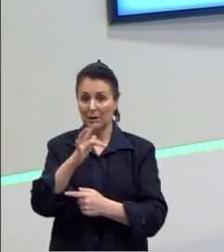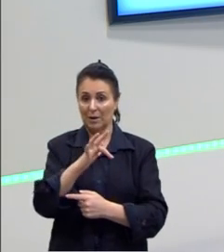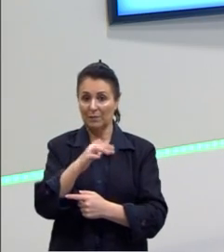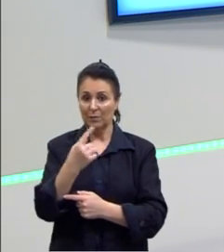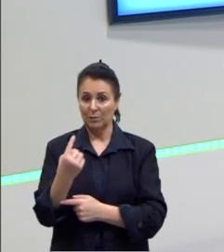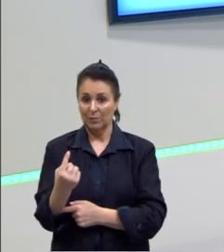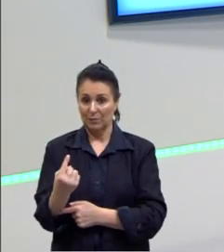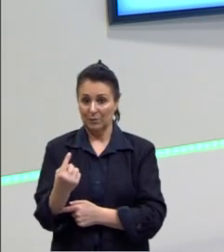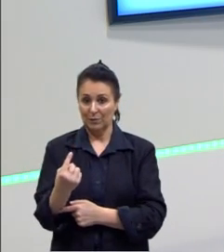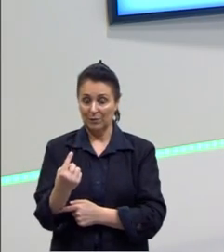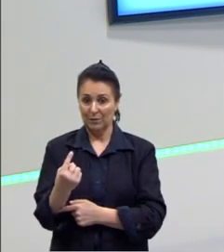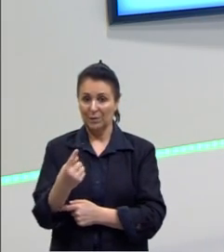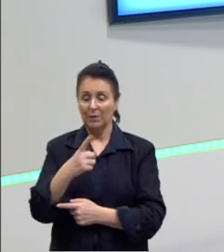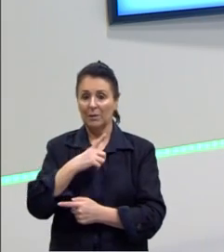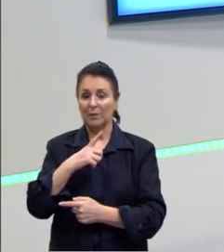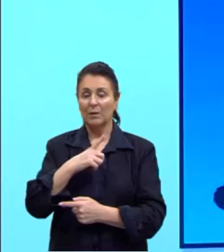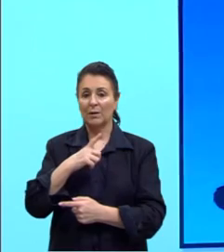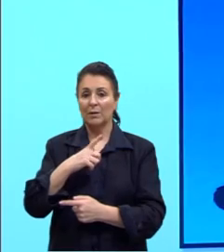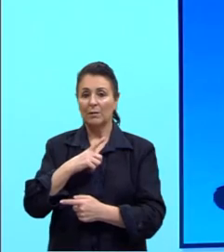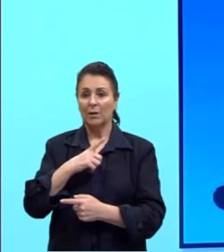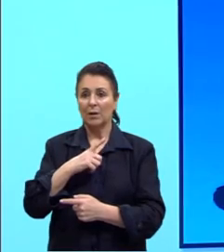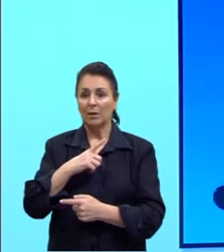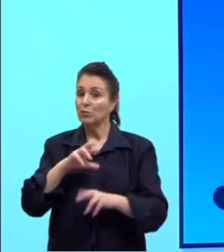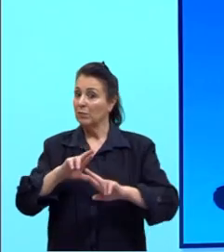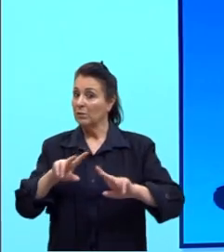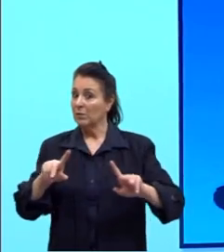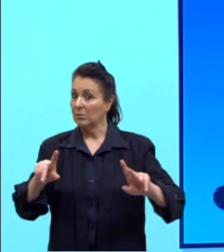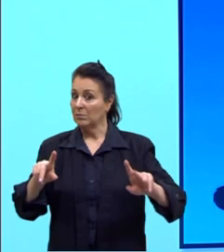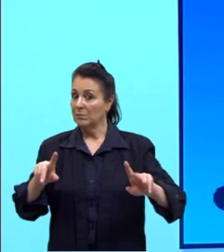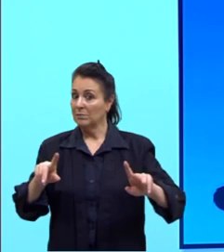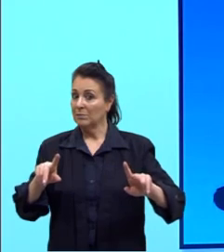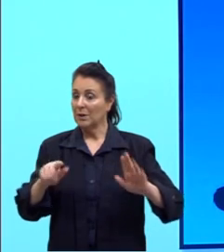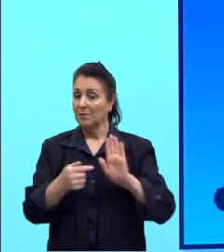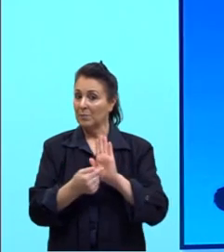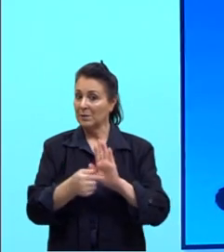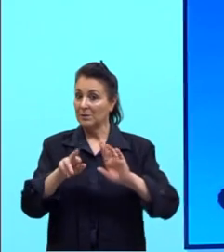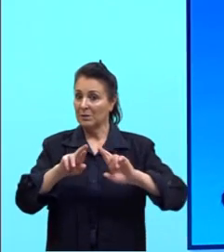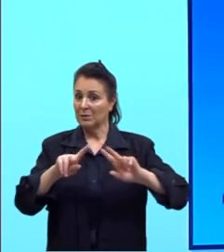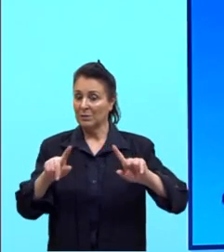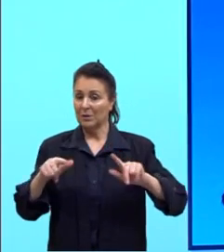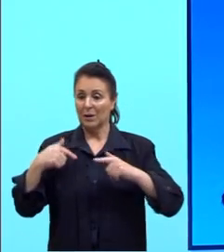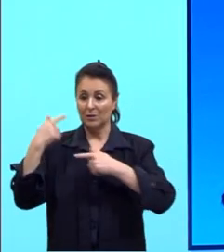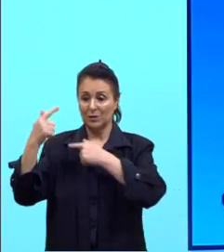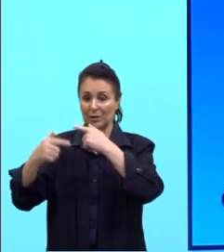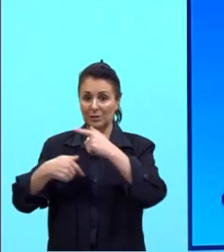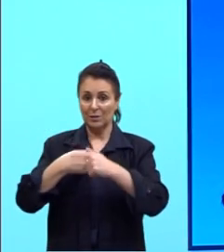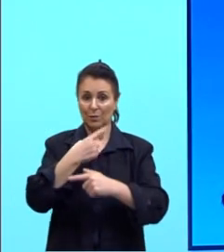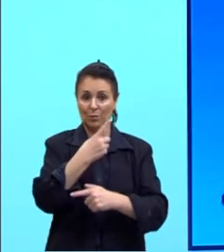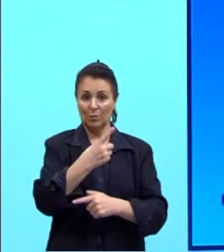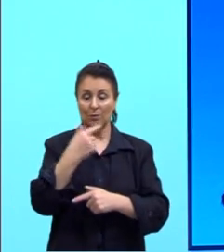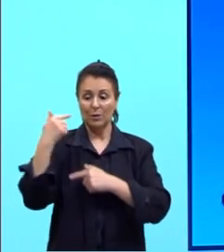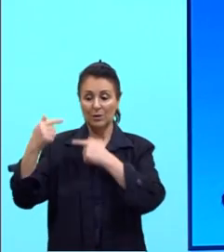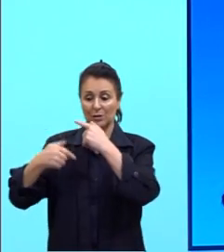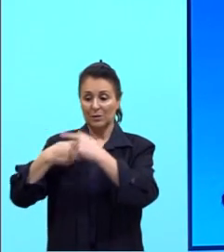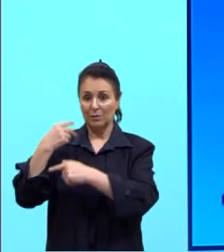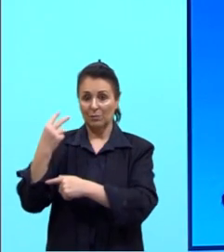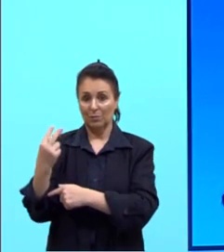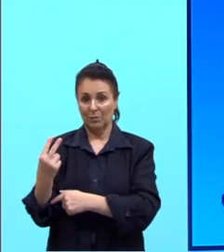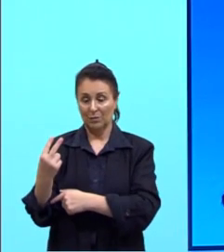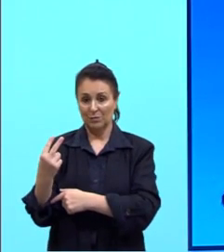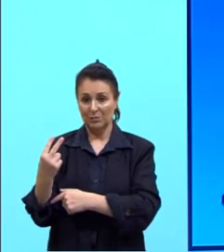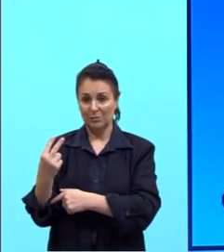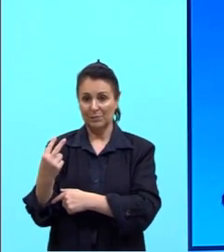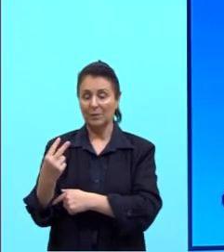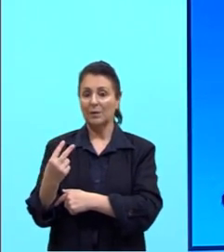né Ela é vai ser ter resultados diferentes tanto na geração um quanto na geração 2